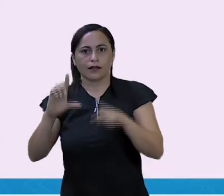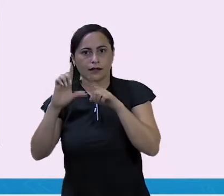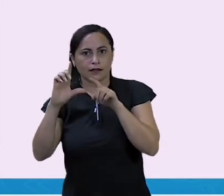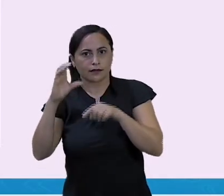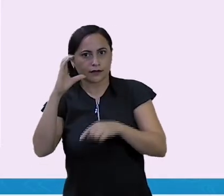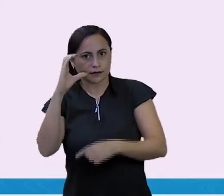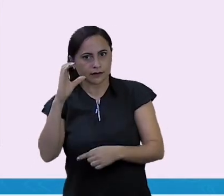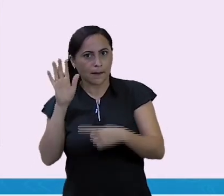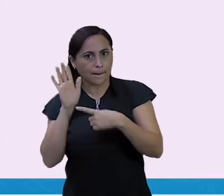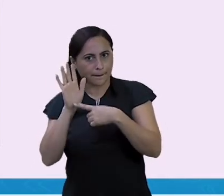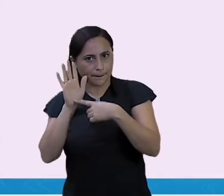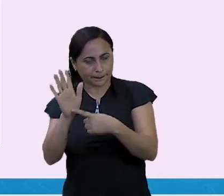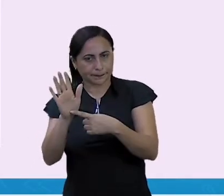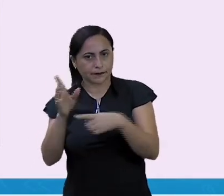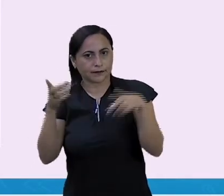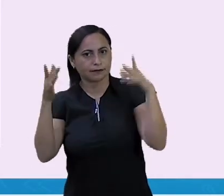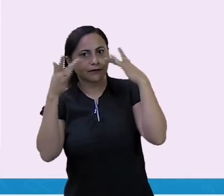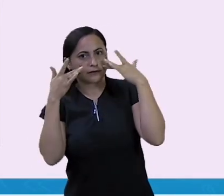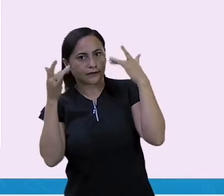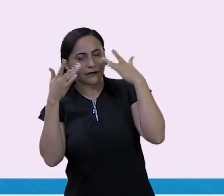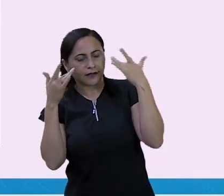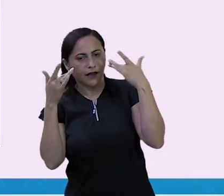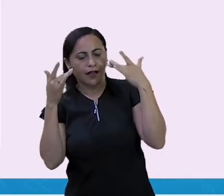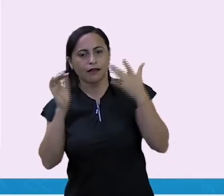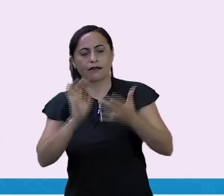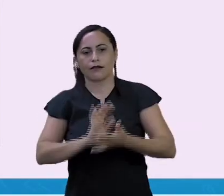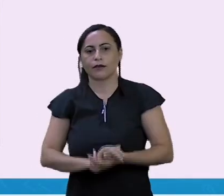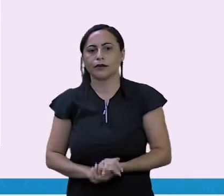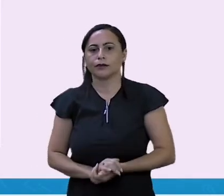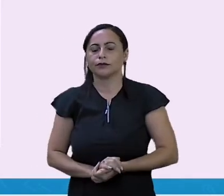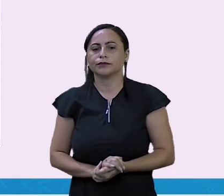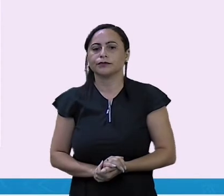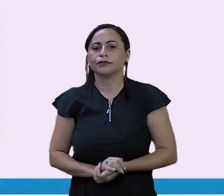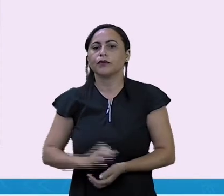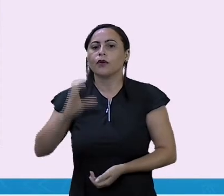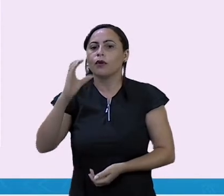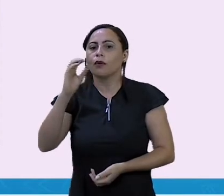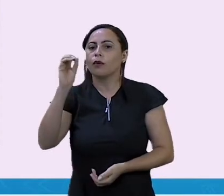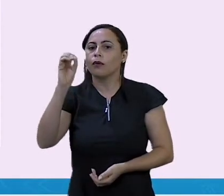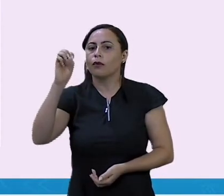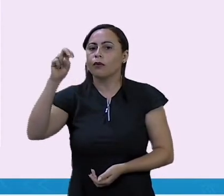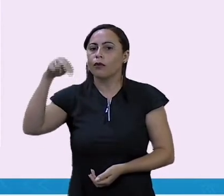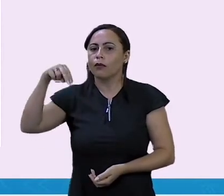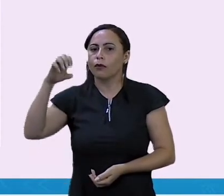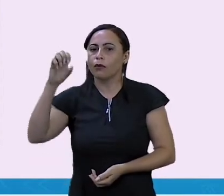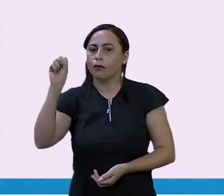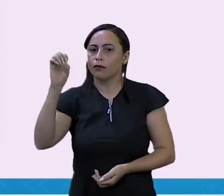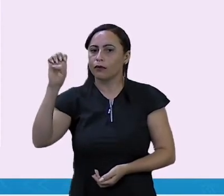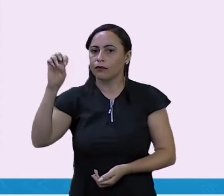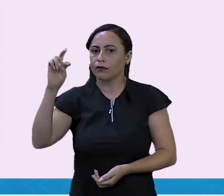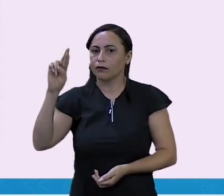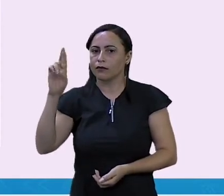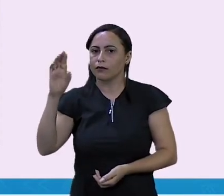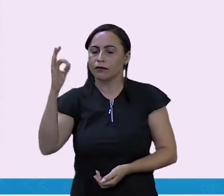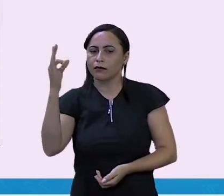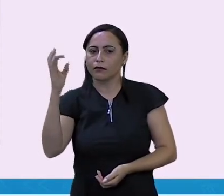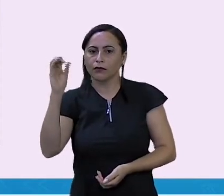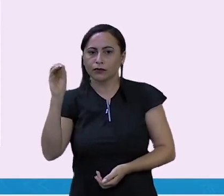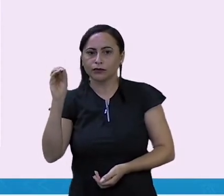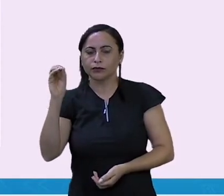uma apresentação pública de alguma coisa. E o concerto com S? Ação de